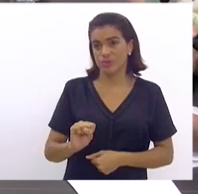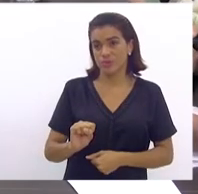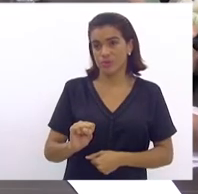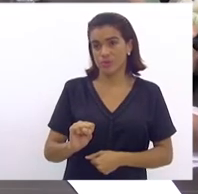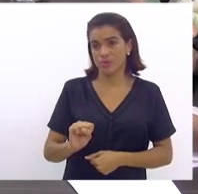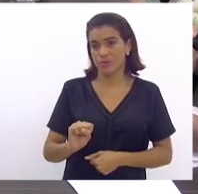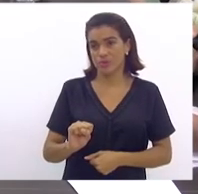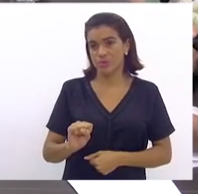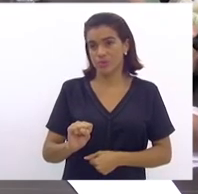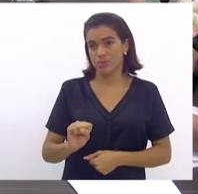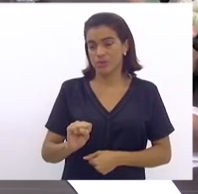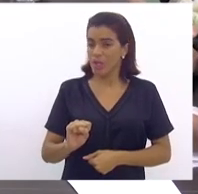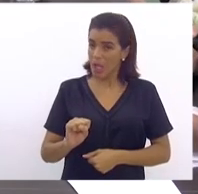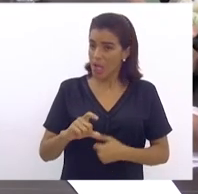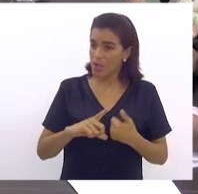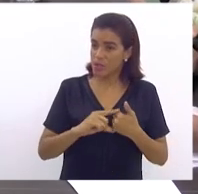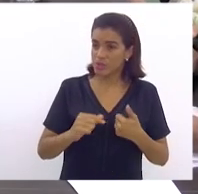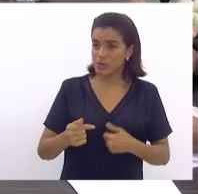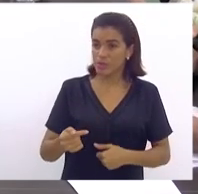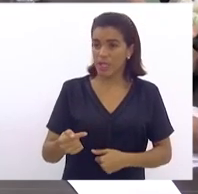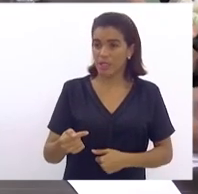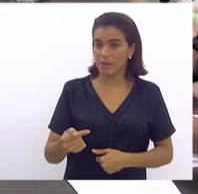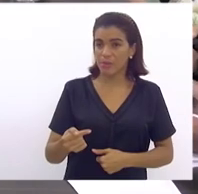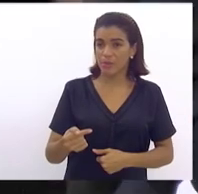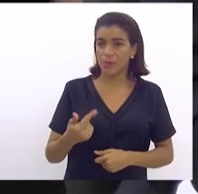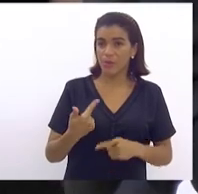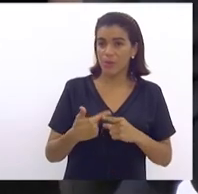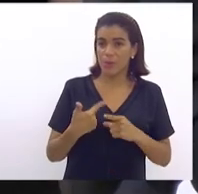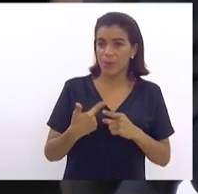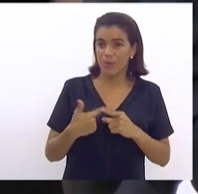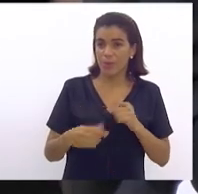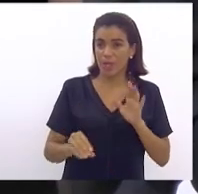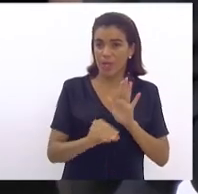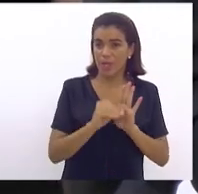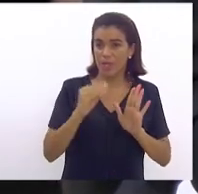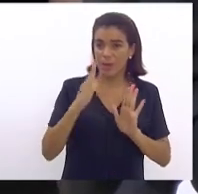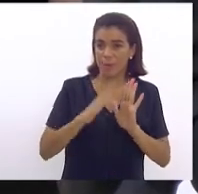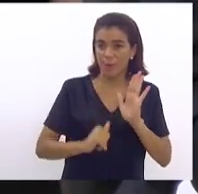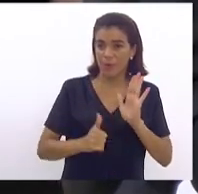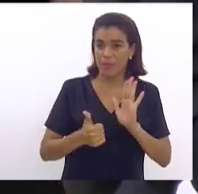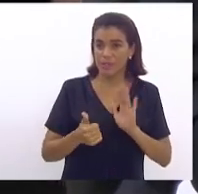não? É do 7º mesmo, porque é a minha supressiva 17.